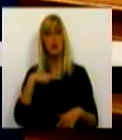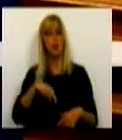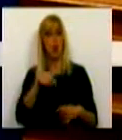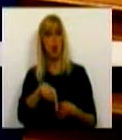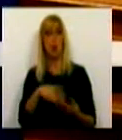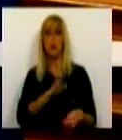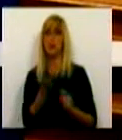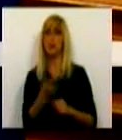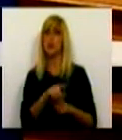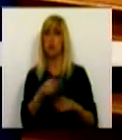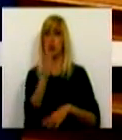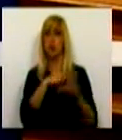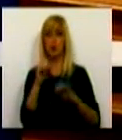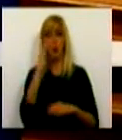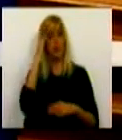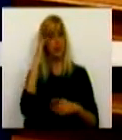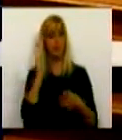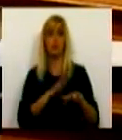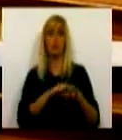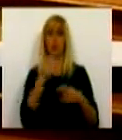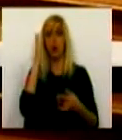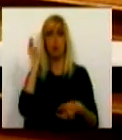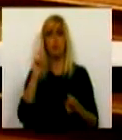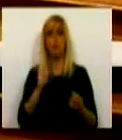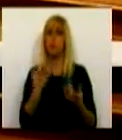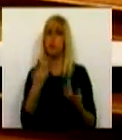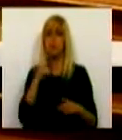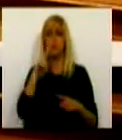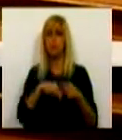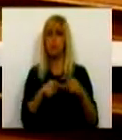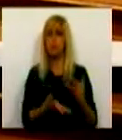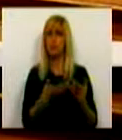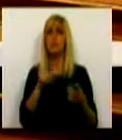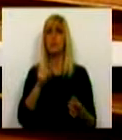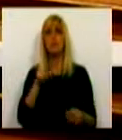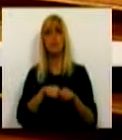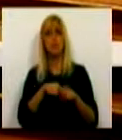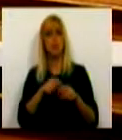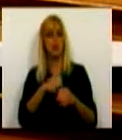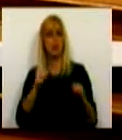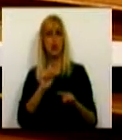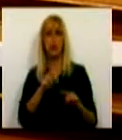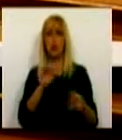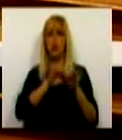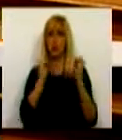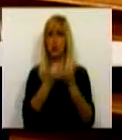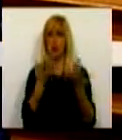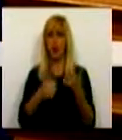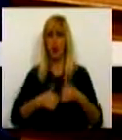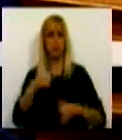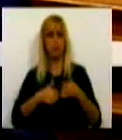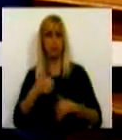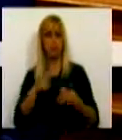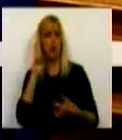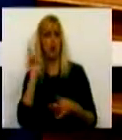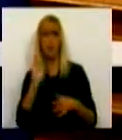exemplo europeu pela capacidade que teve de romper com uma política de choque social que entendia a competitividade como uma mera opção de